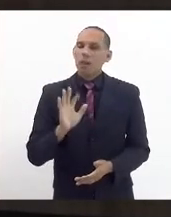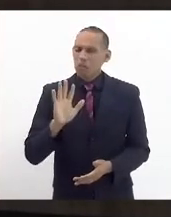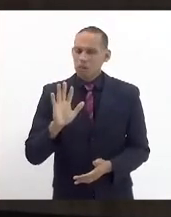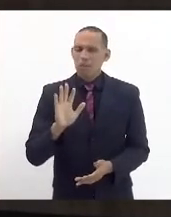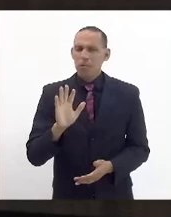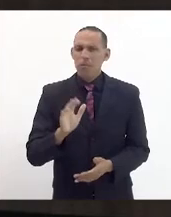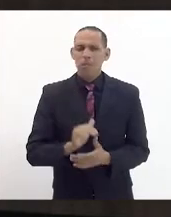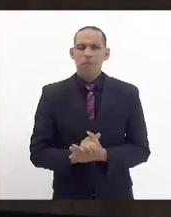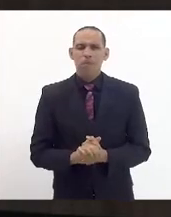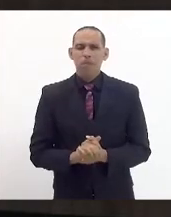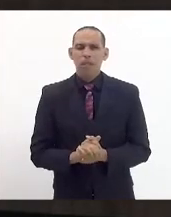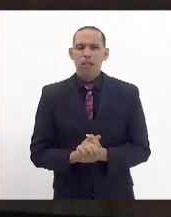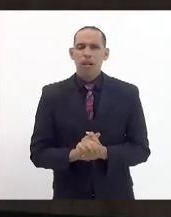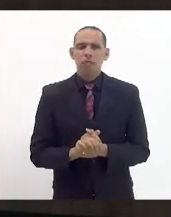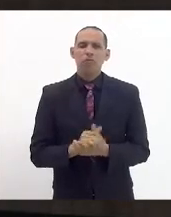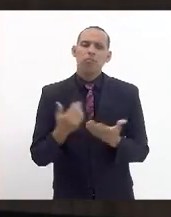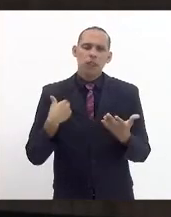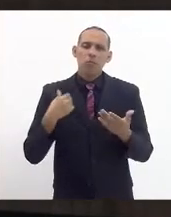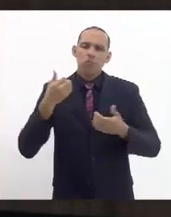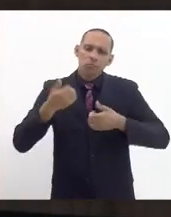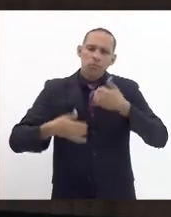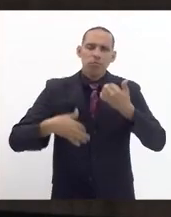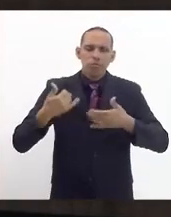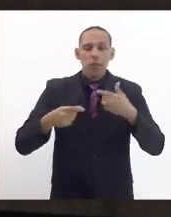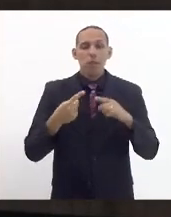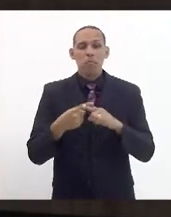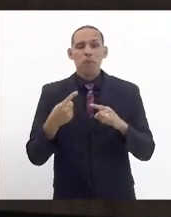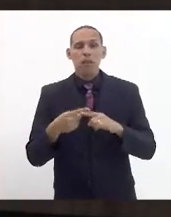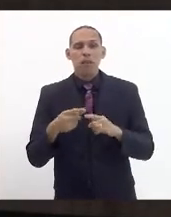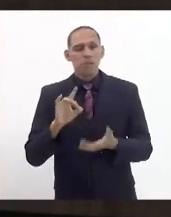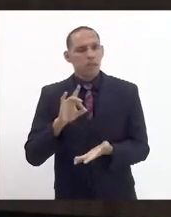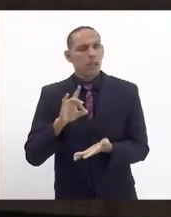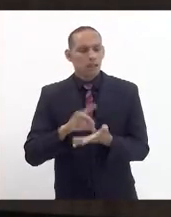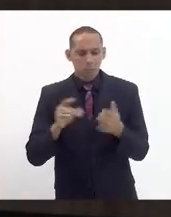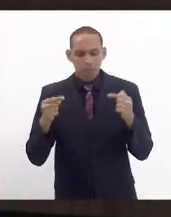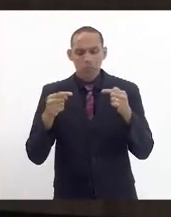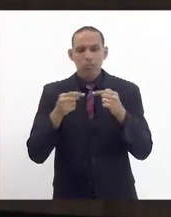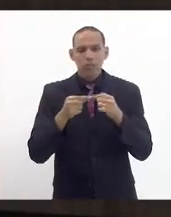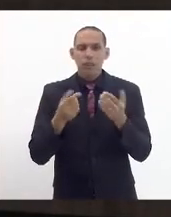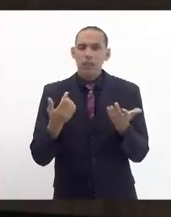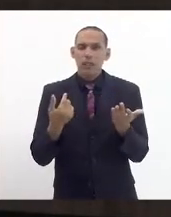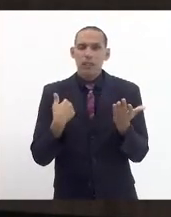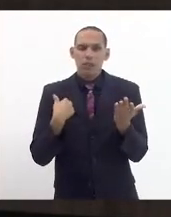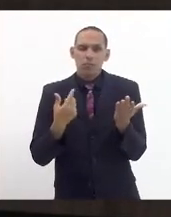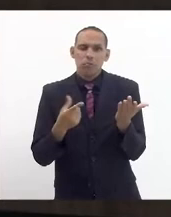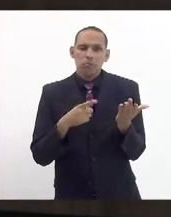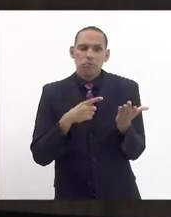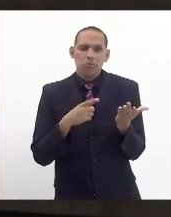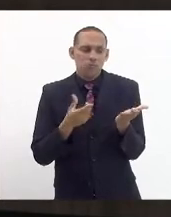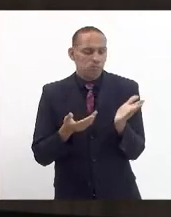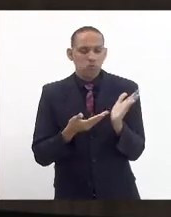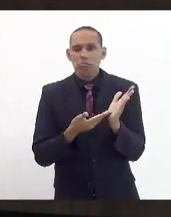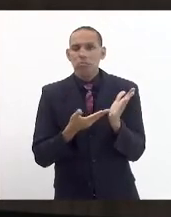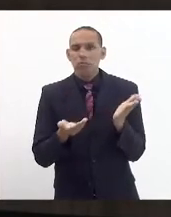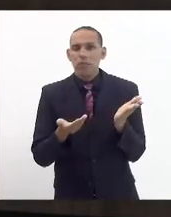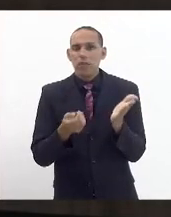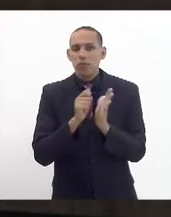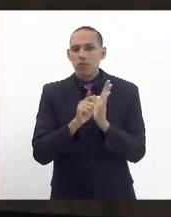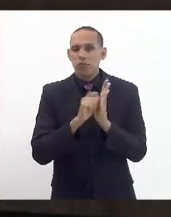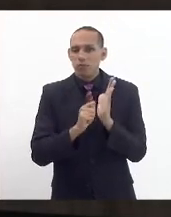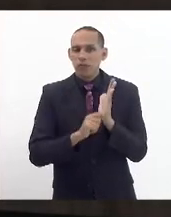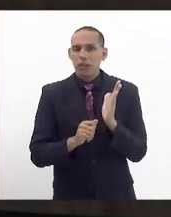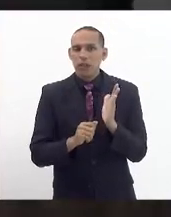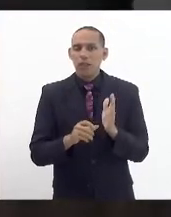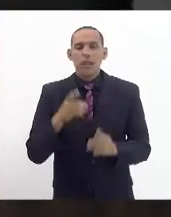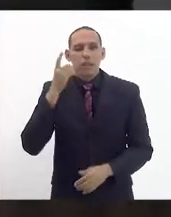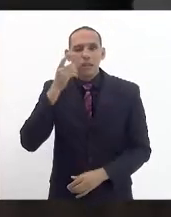queria colocar essas questões, porque elas são todas reais e pertinentes. Eu tenho até essa questão aqui escrito.